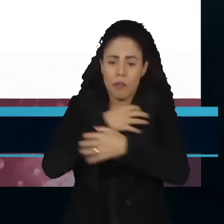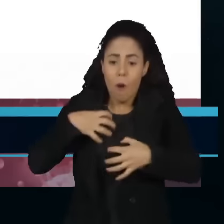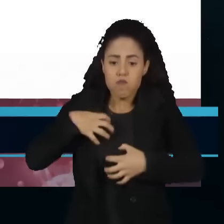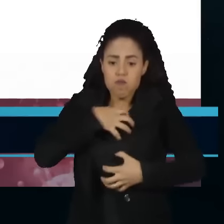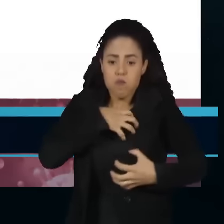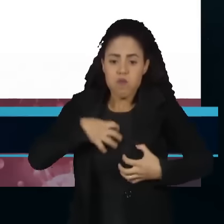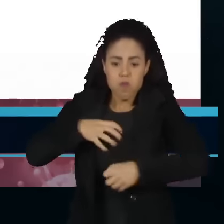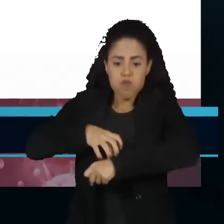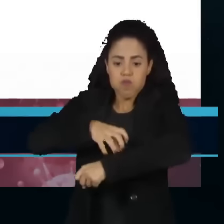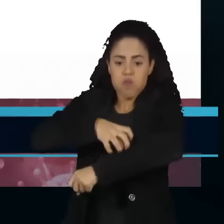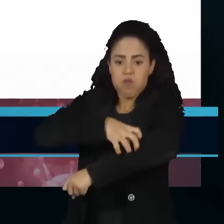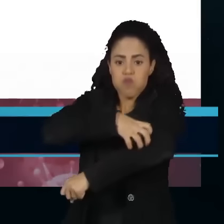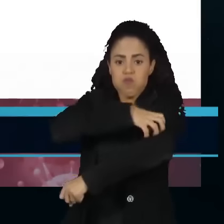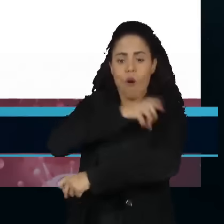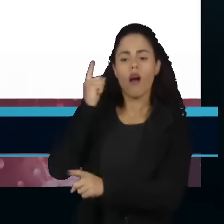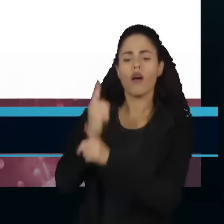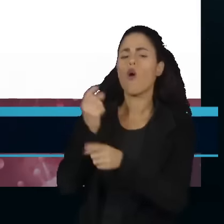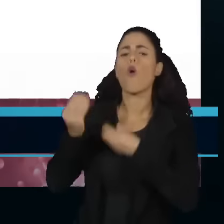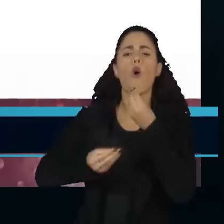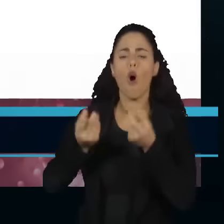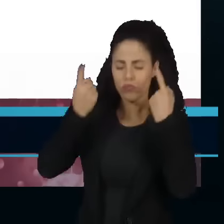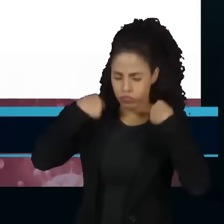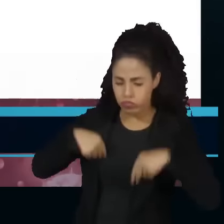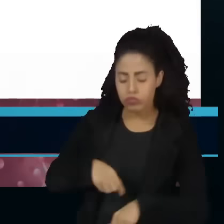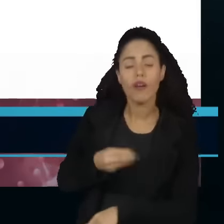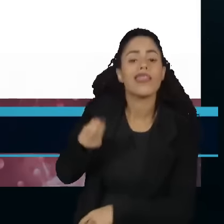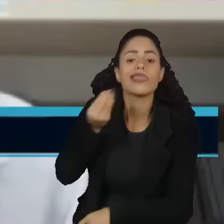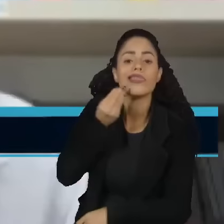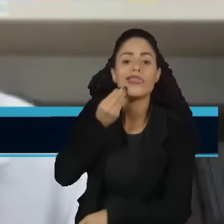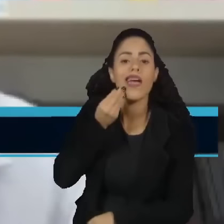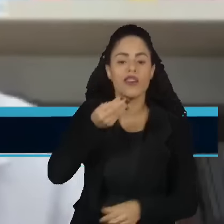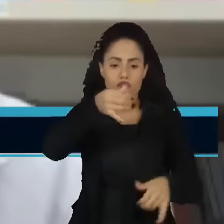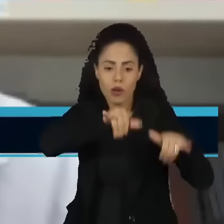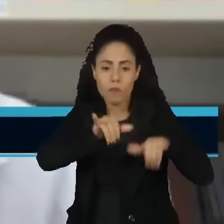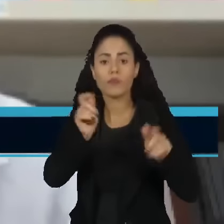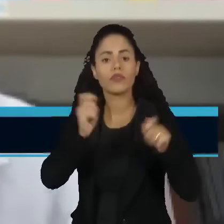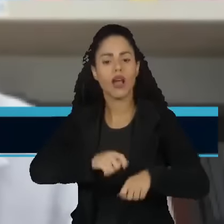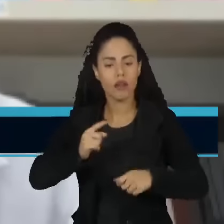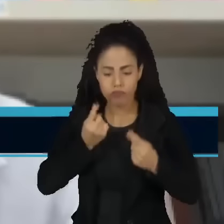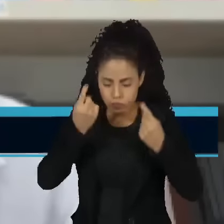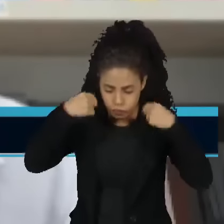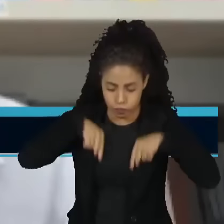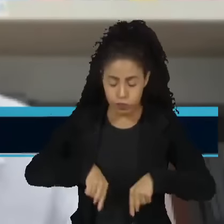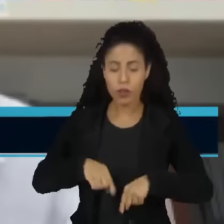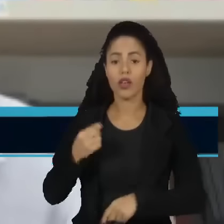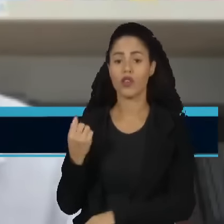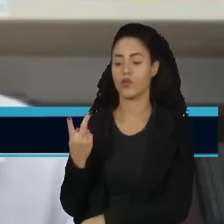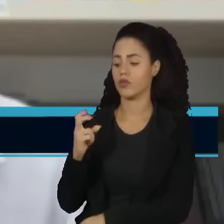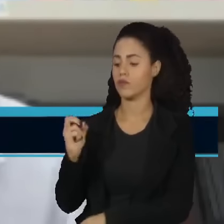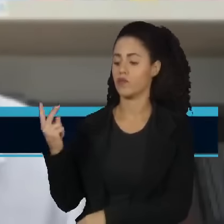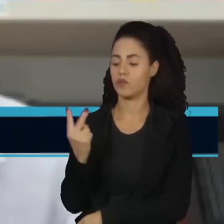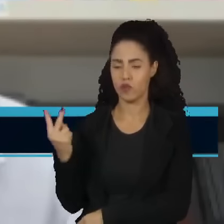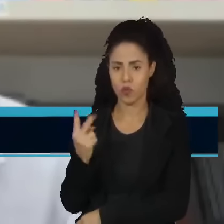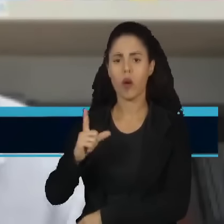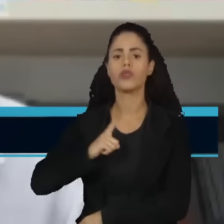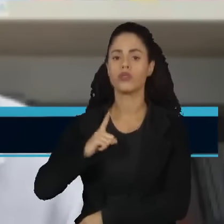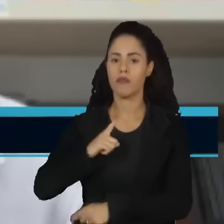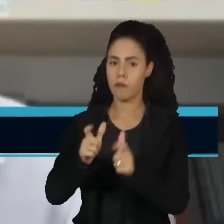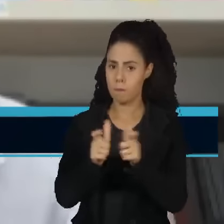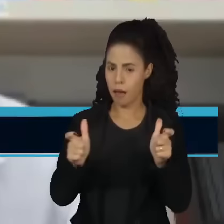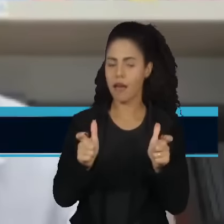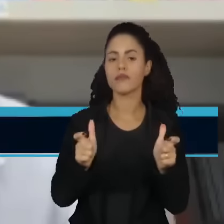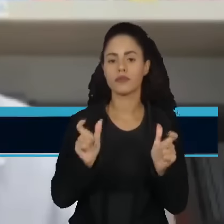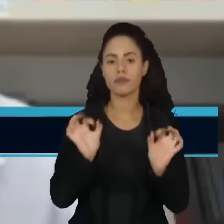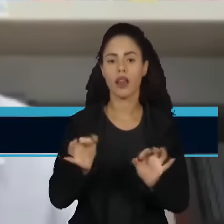pele O diagnóstico é feito por teste Laboratorial eu acho que em 2022 a gente teve muito caso de